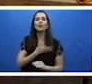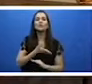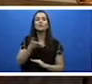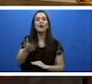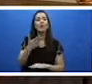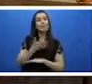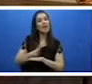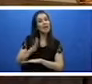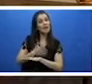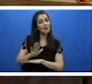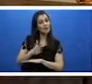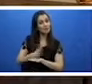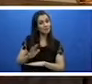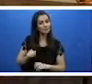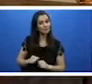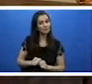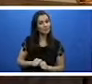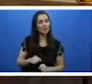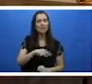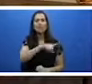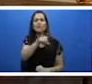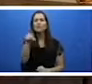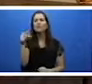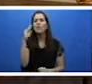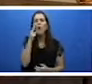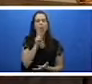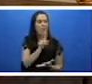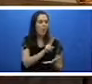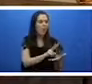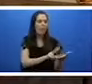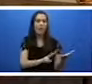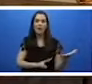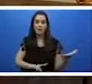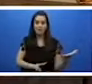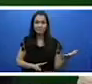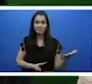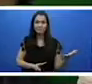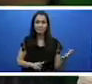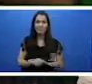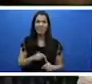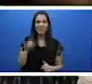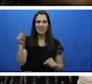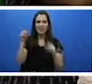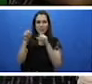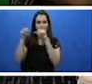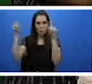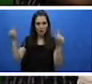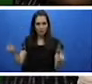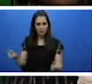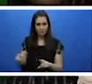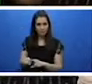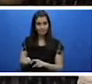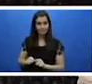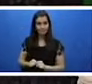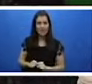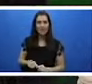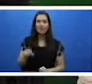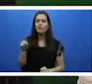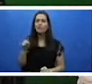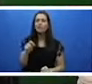tarefinha. Vocês vão ler, tá? Este quadro. Vocês vão